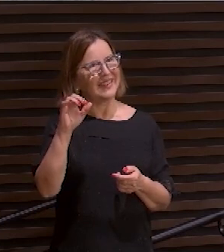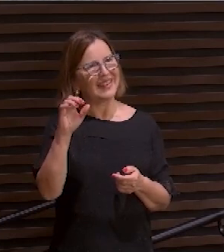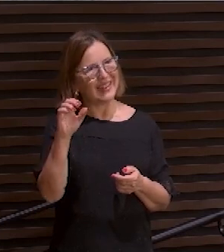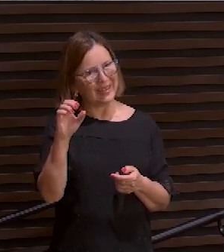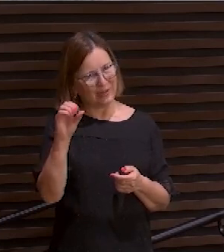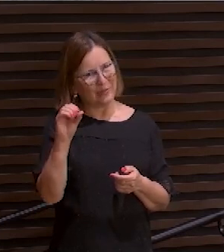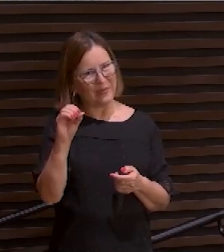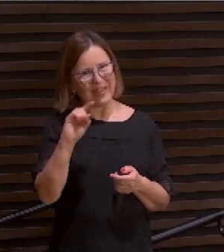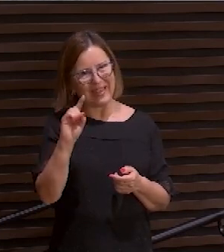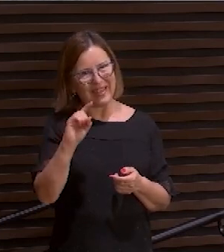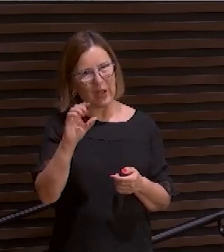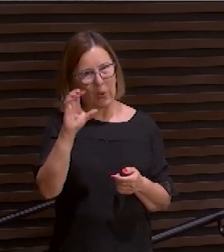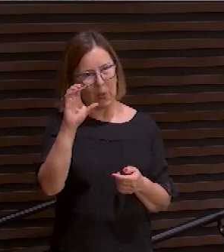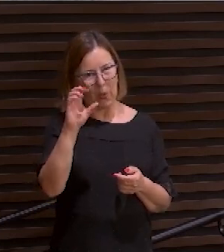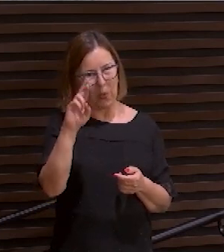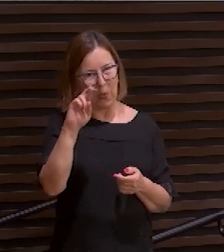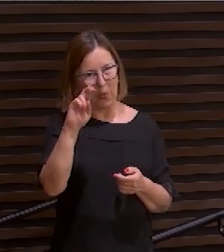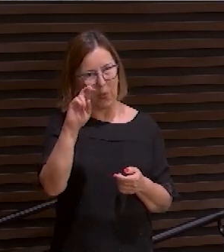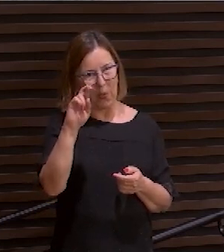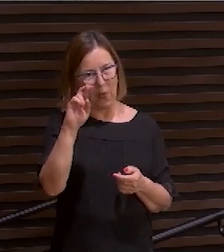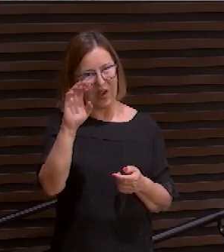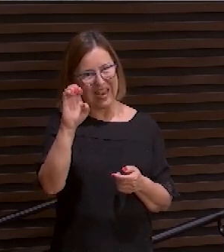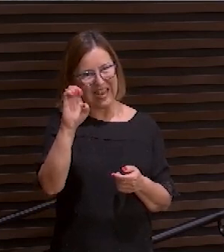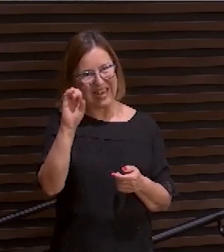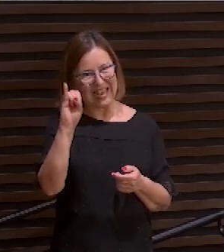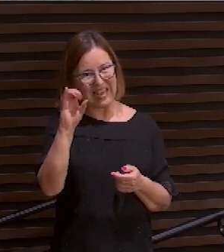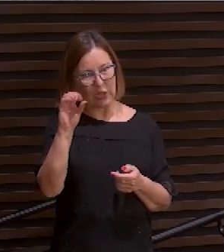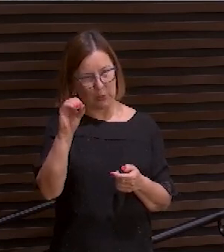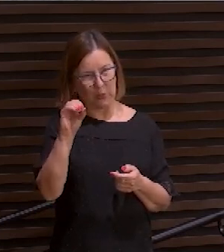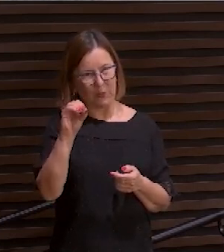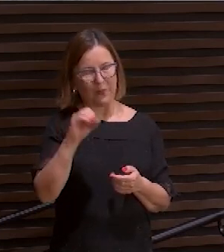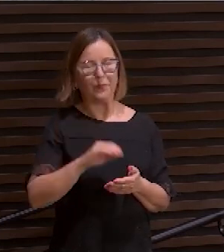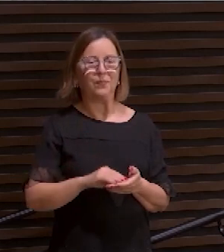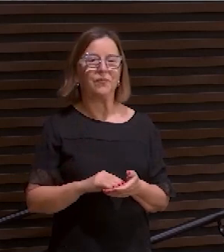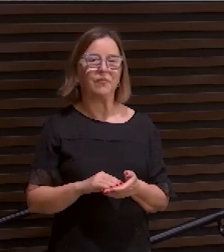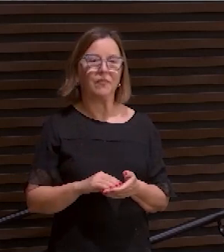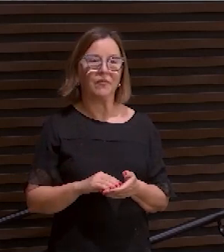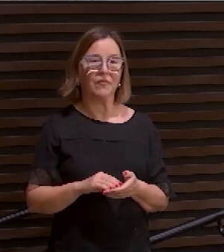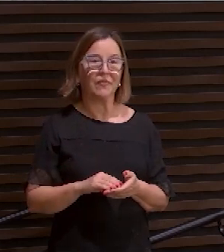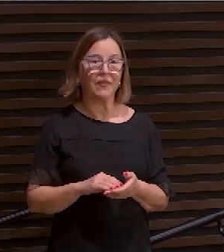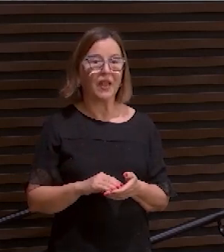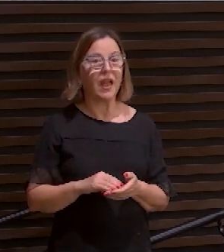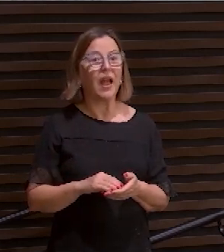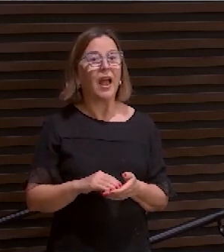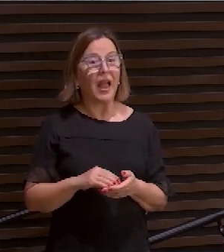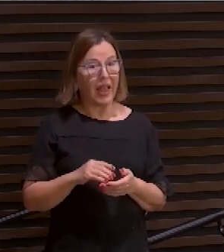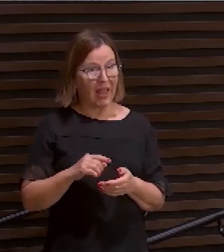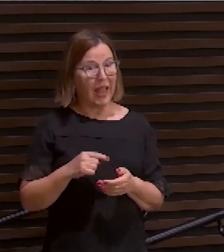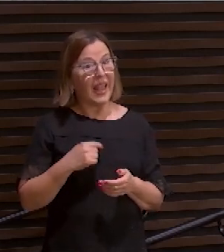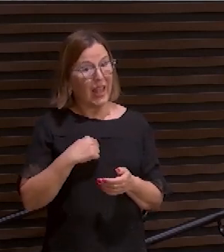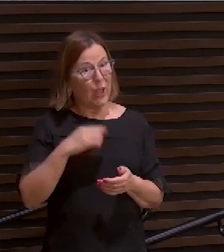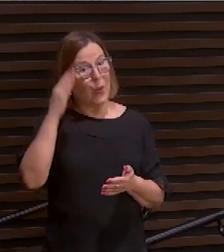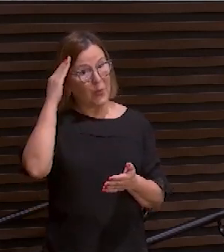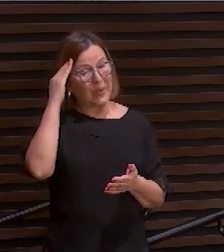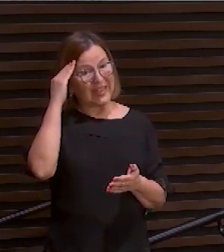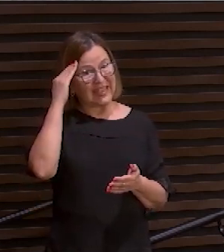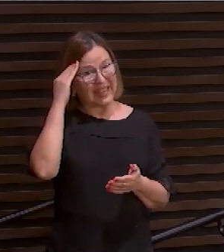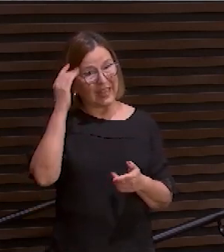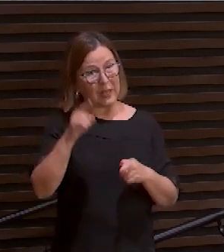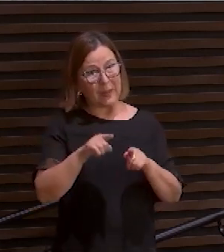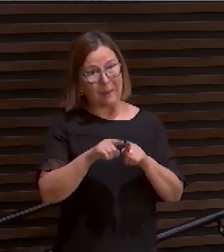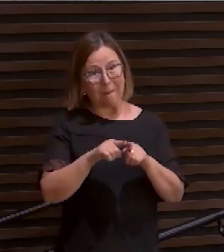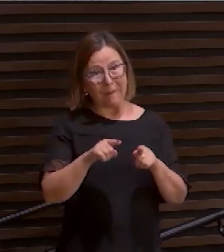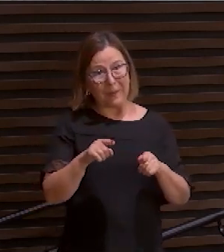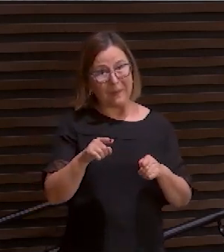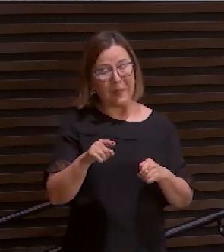eu acredito porque as leis da lógica me levam a isso. Mas eu, para crer, eu tenho